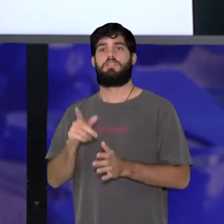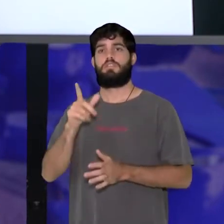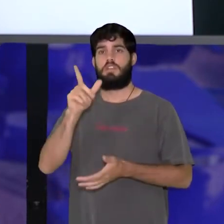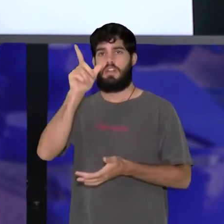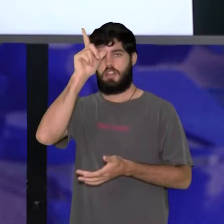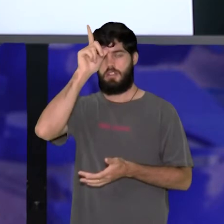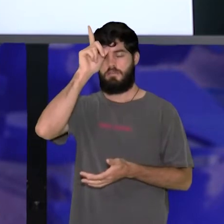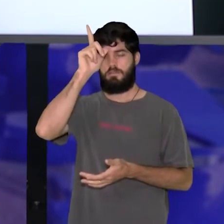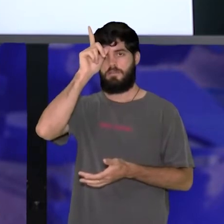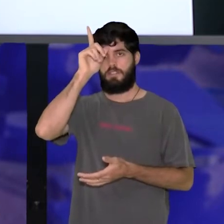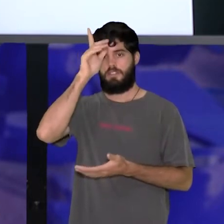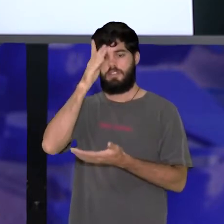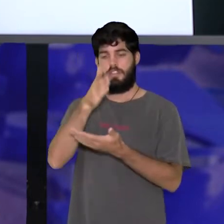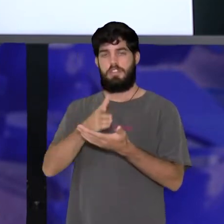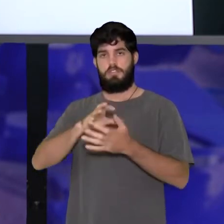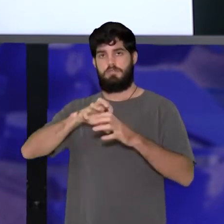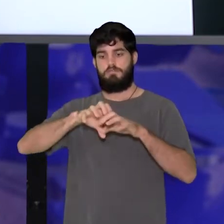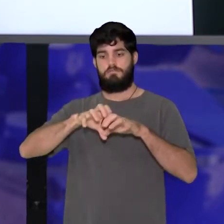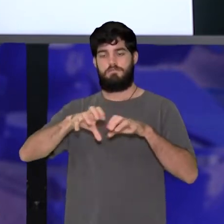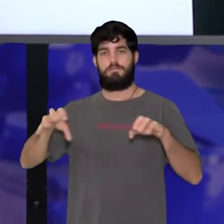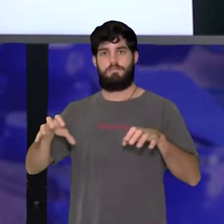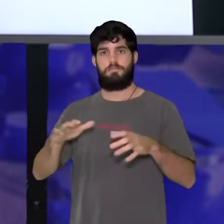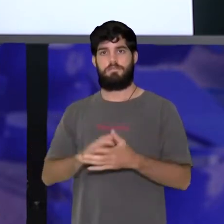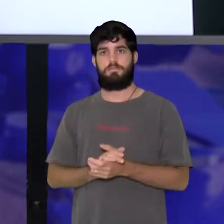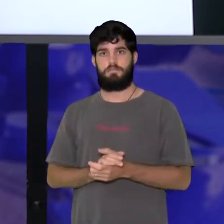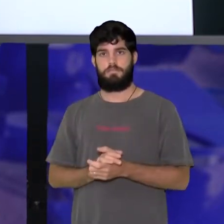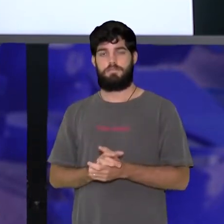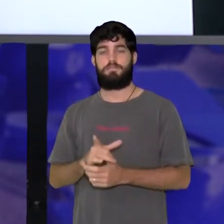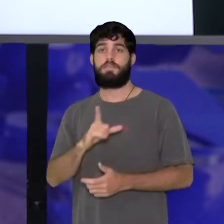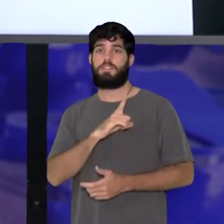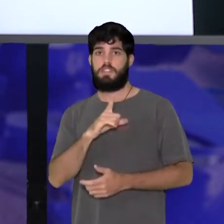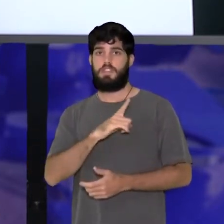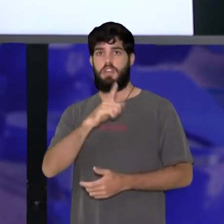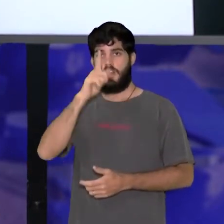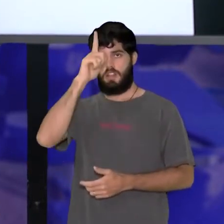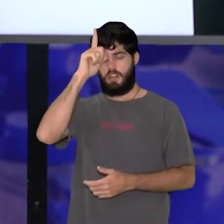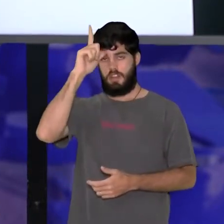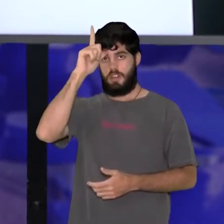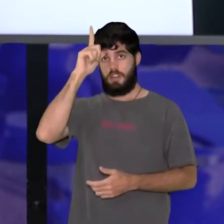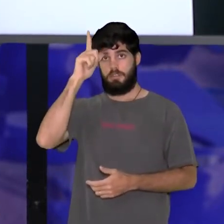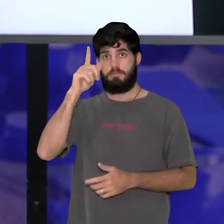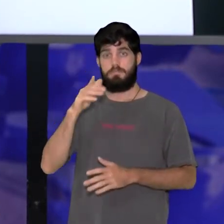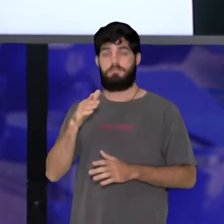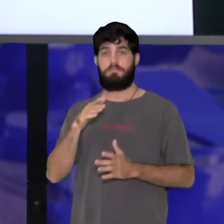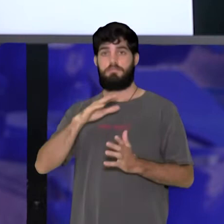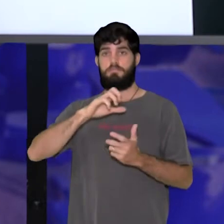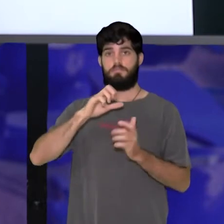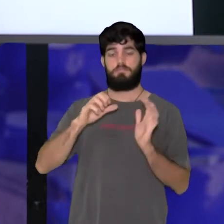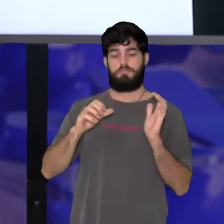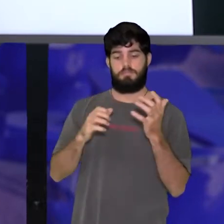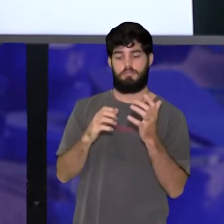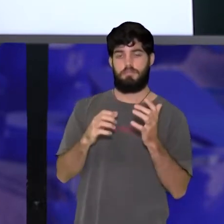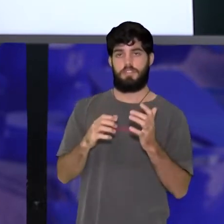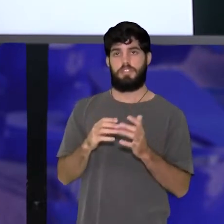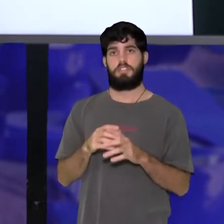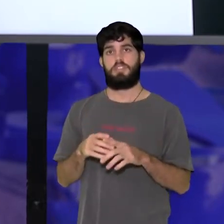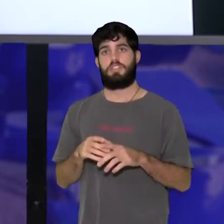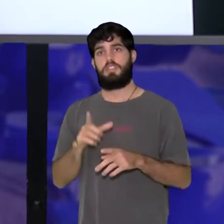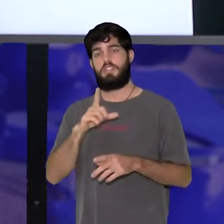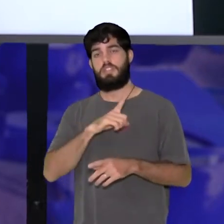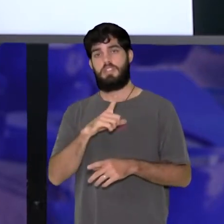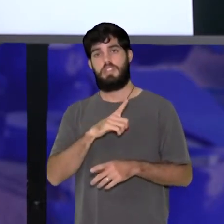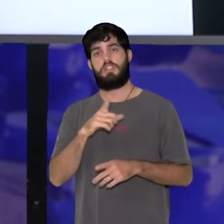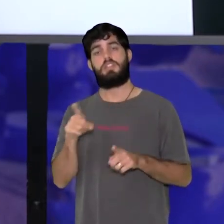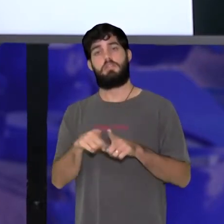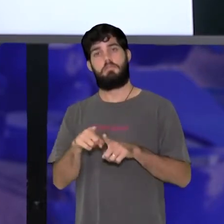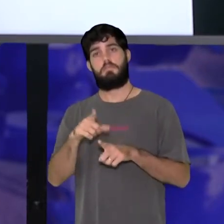dividida em duas partes. Existia a Alemanha Ocidental, controlada pelos países capitalistas, e a